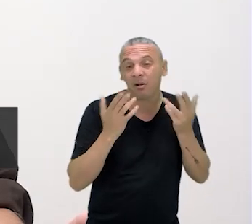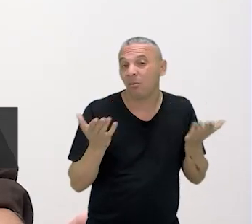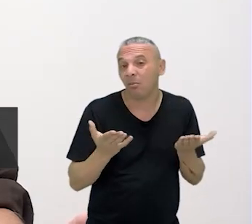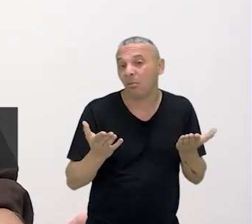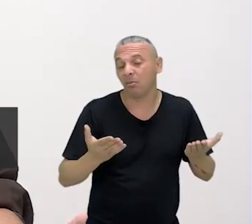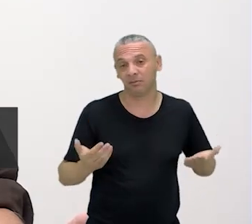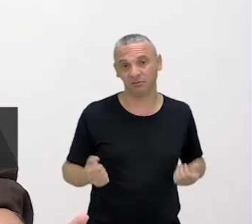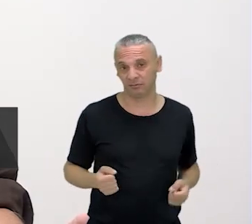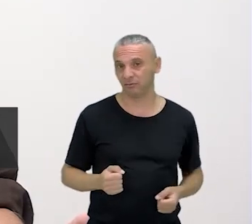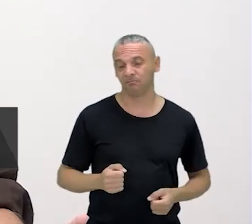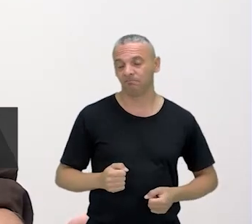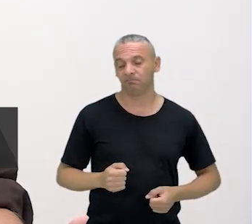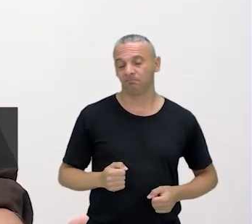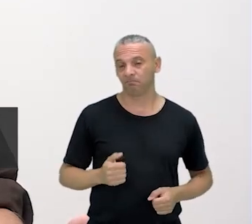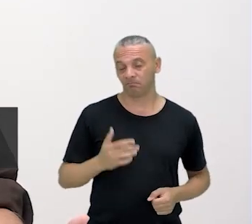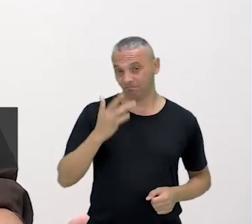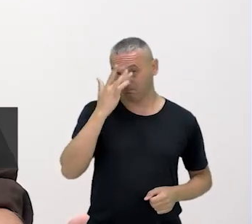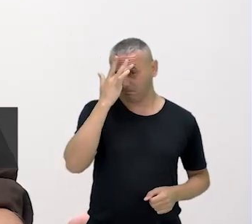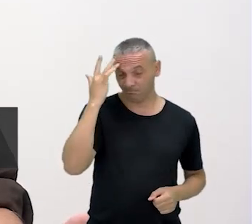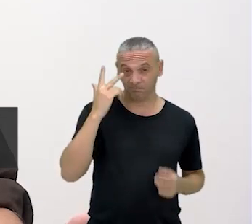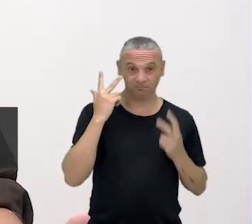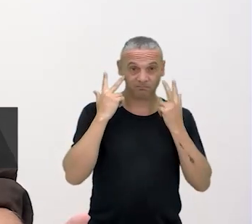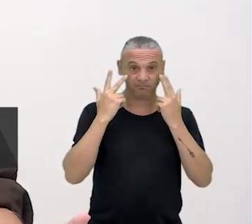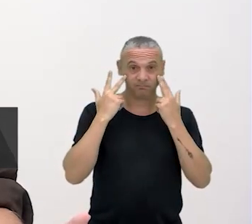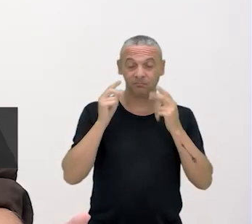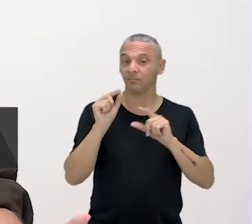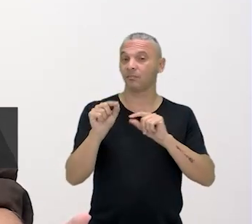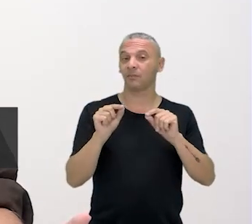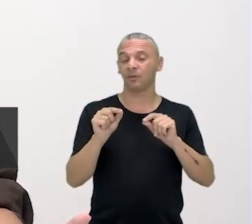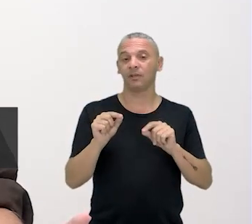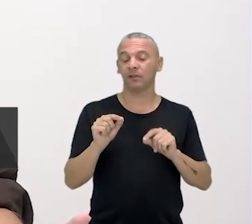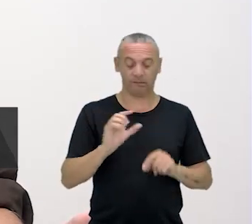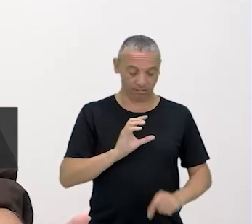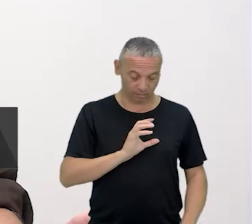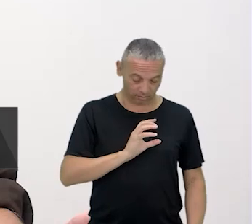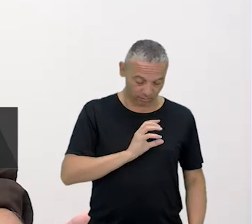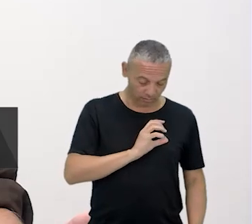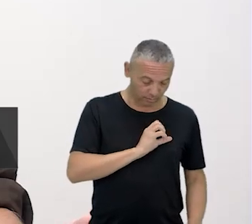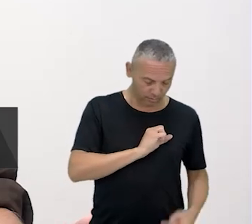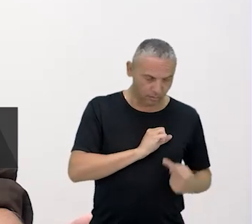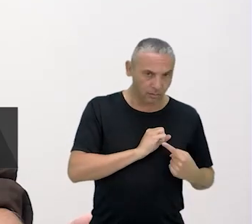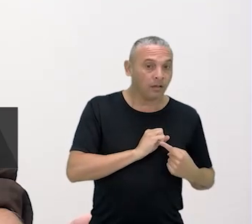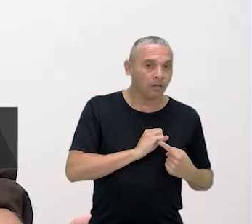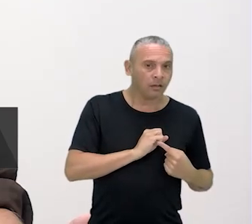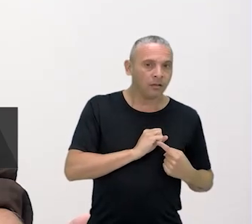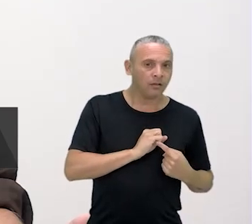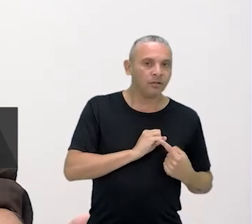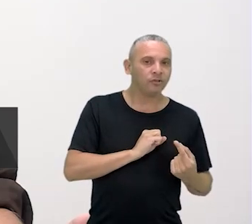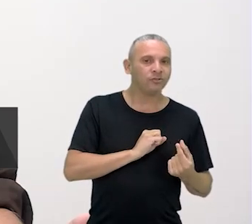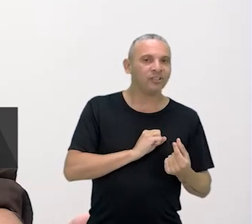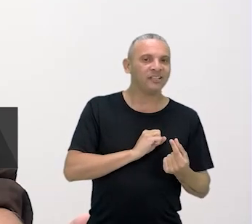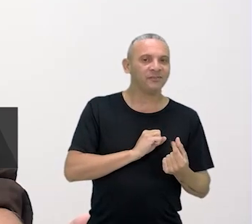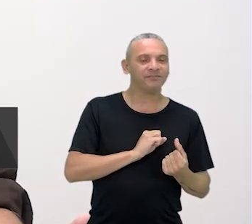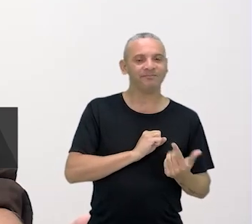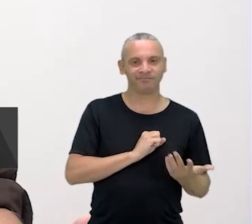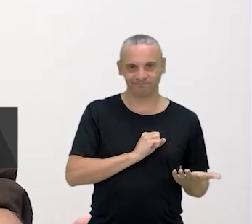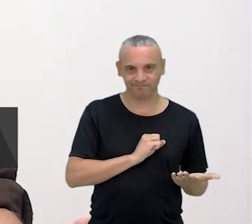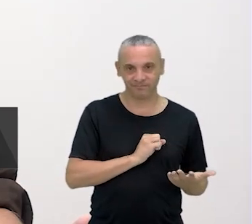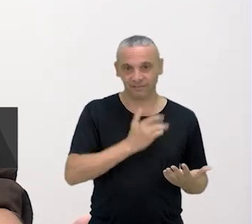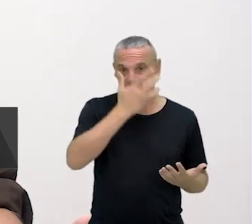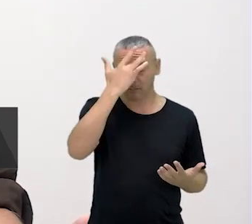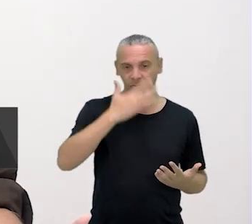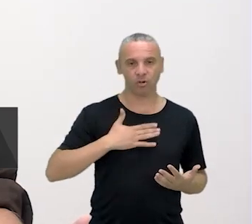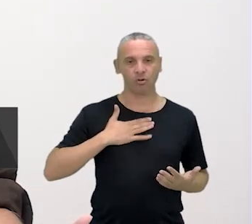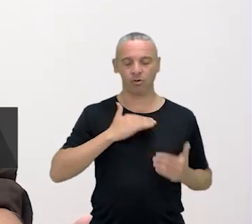pessoas comuns, elas amam o dinheiro. As pessoas comuns gostam do